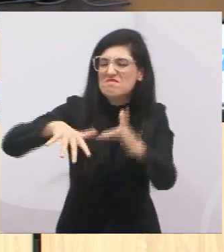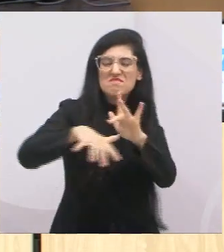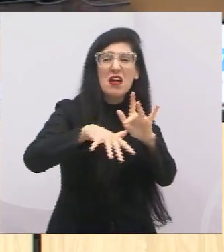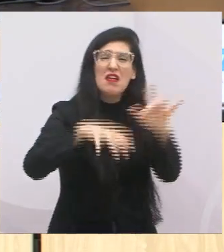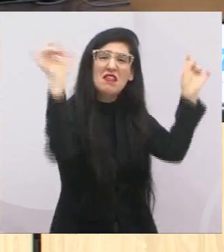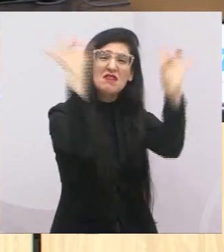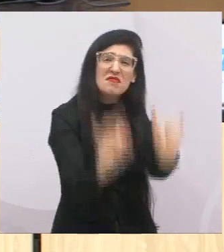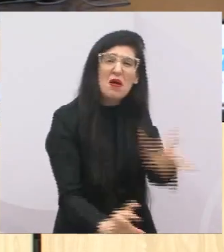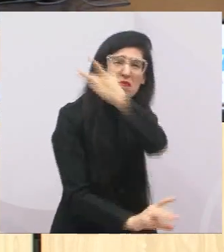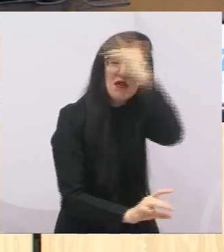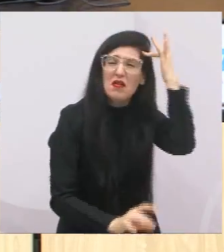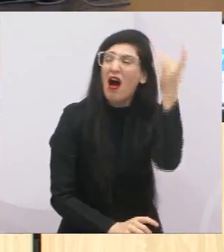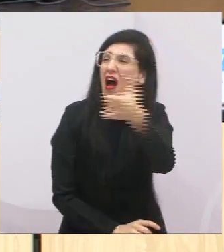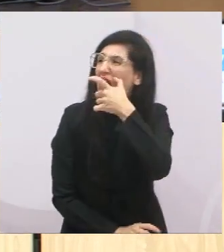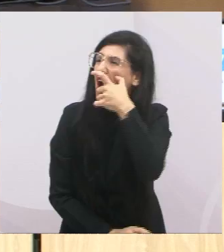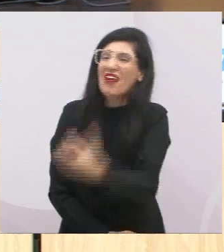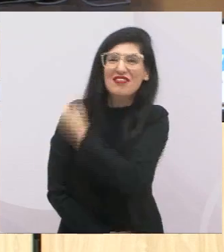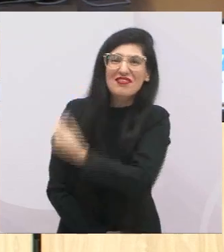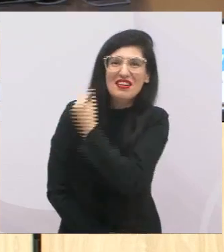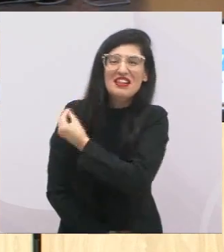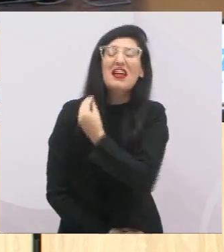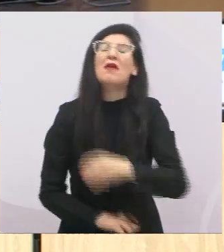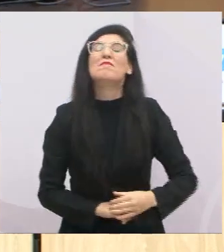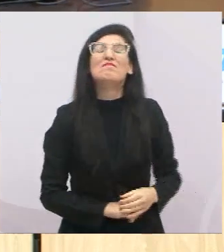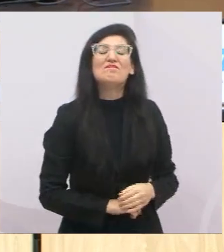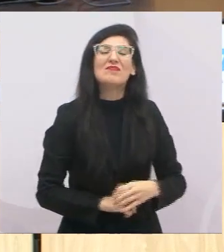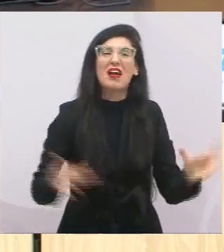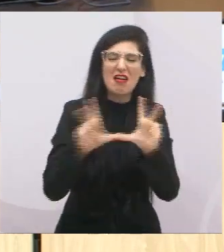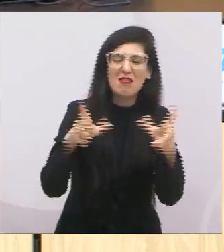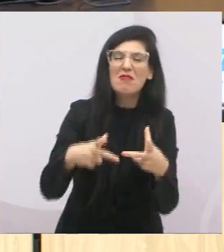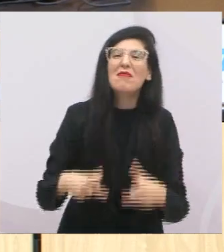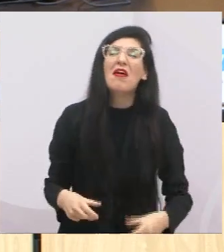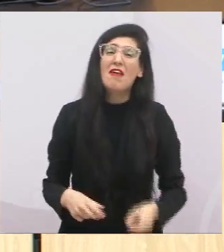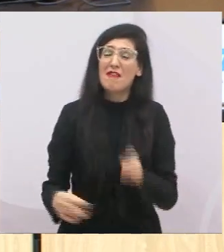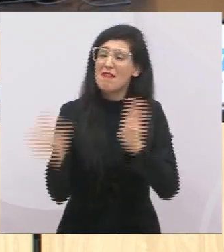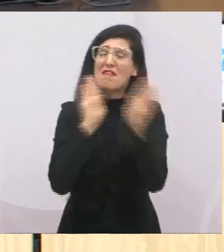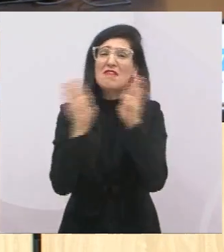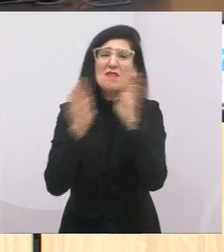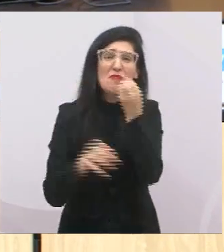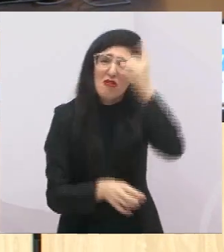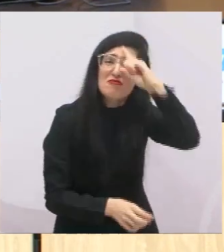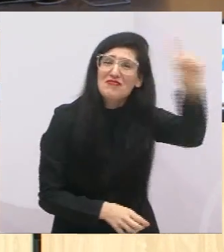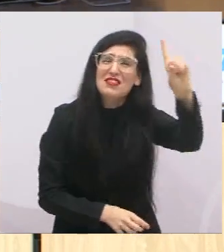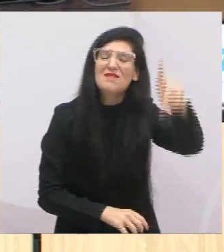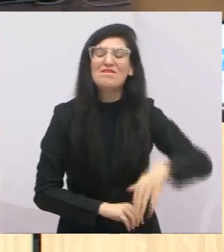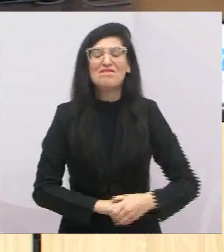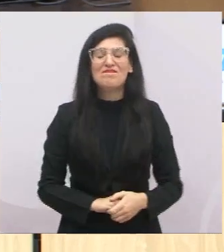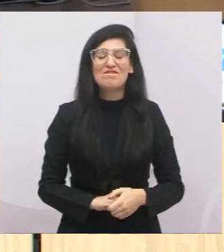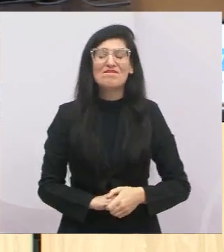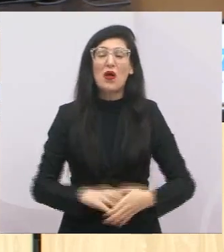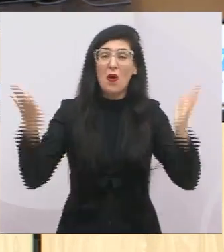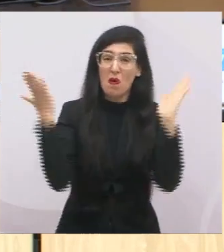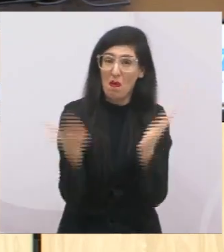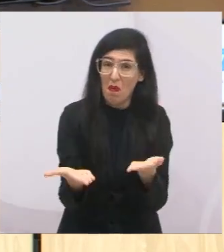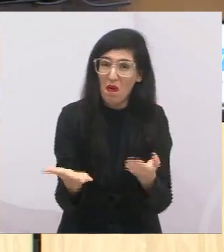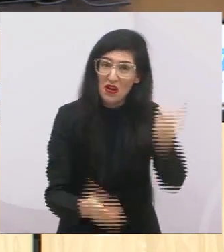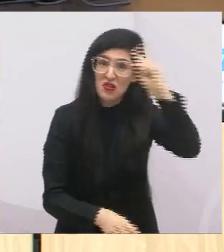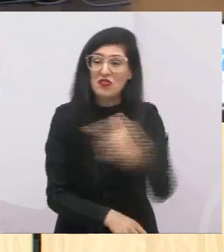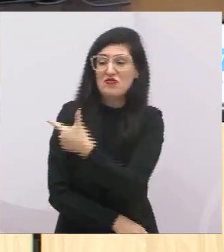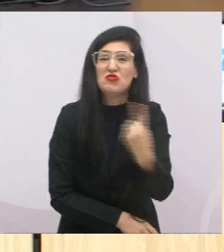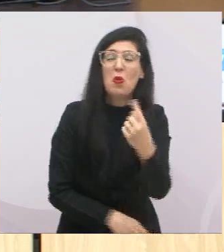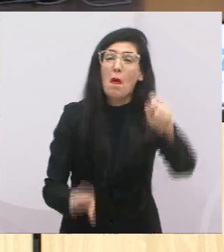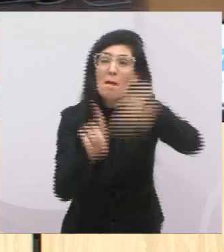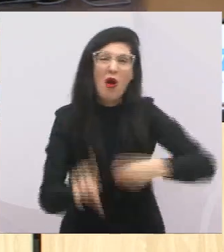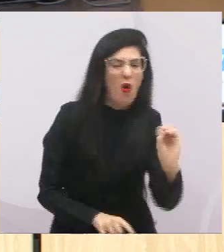em especial aqueles que nos assistem ao vivo pela página da Câmara no Facebook, bom dia. Na presente data de 21